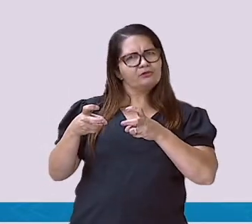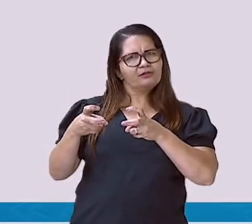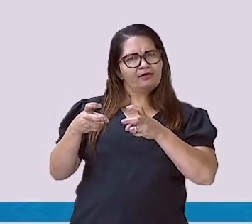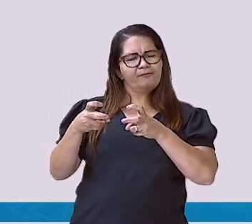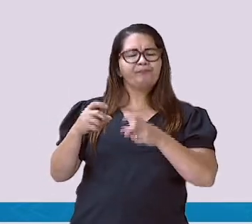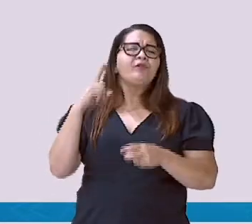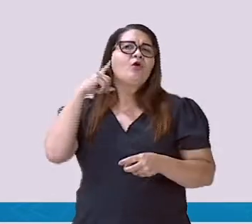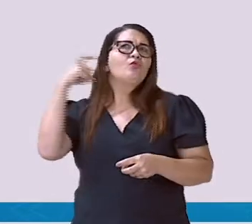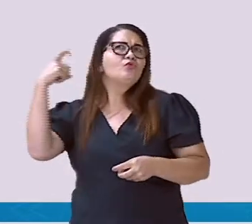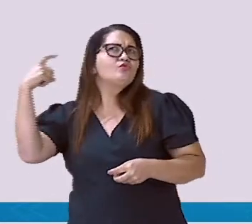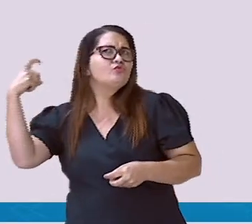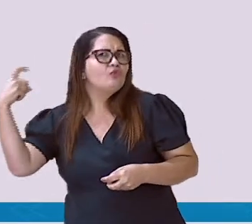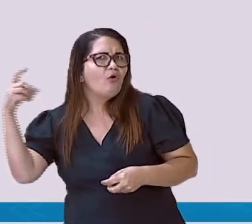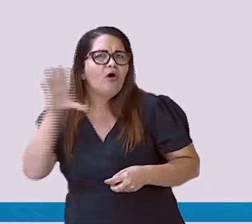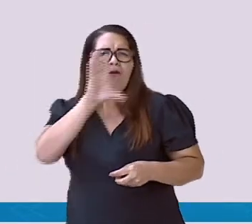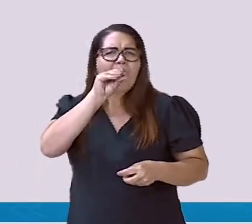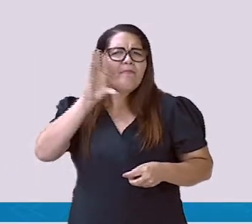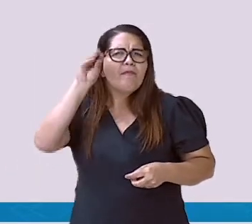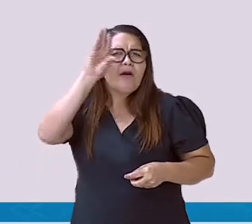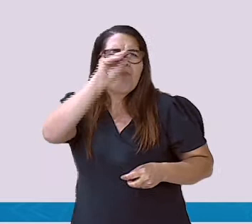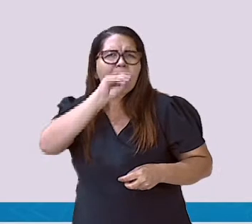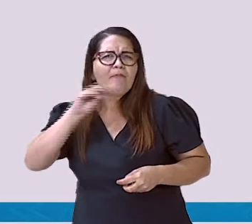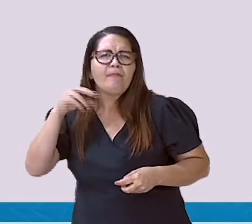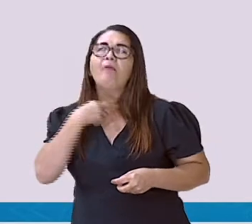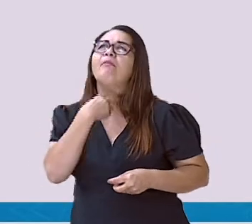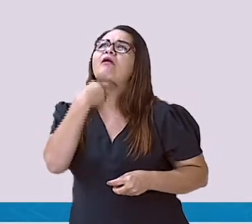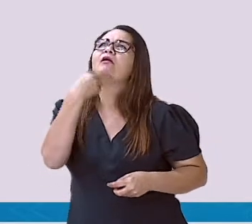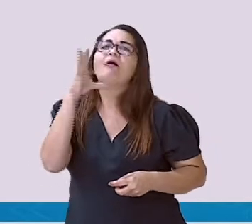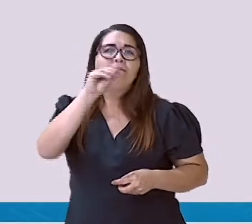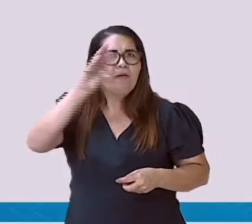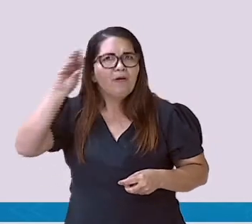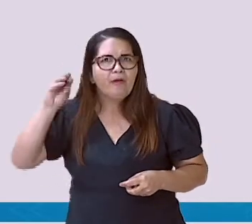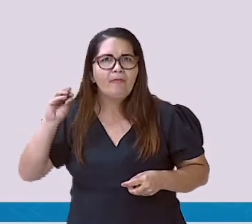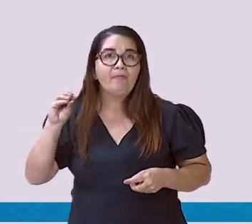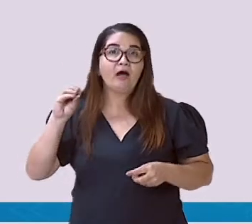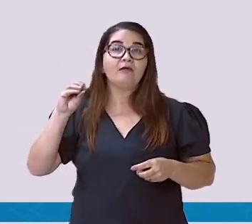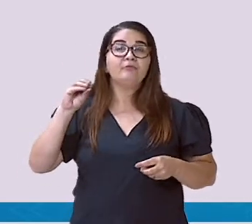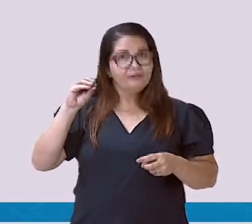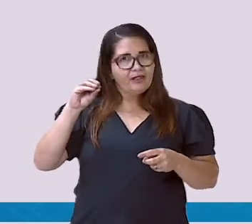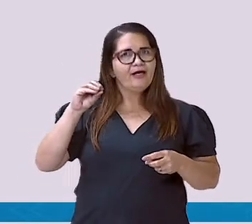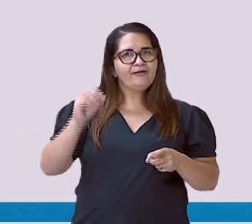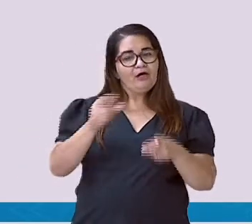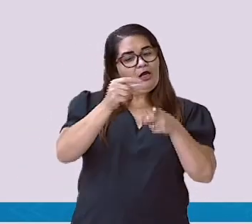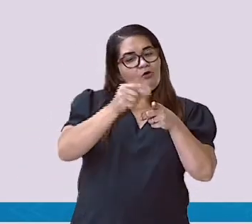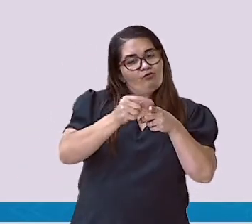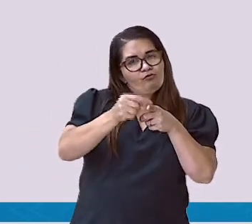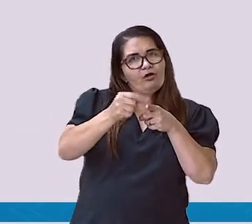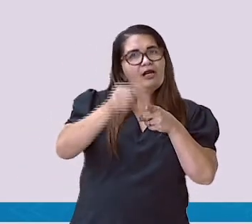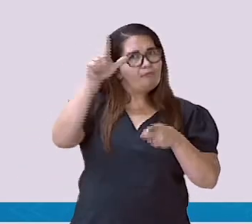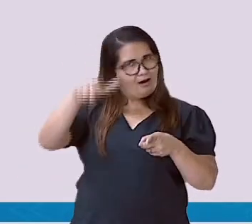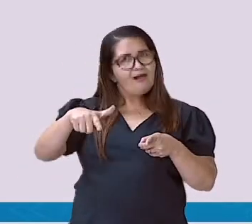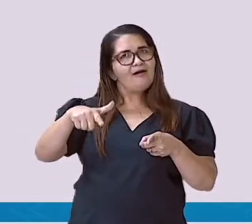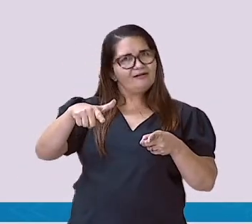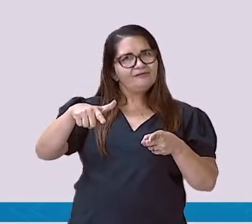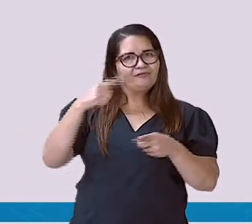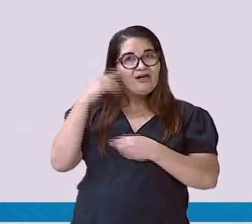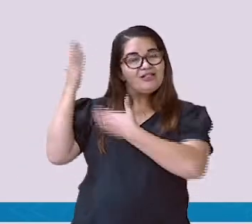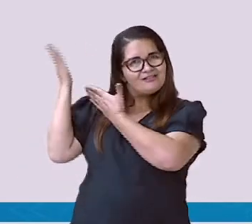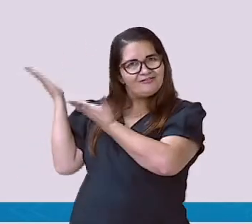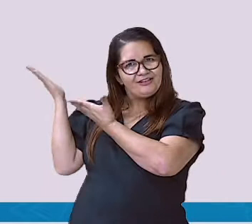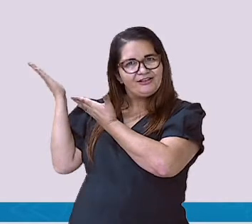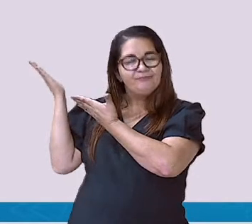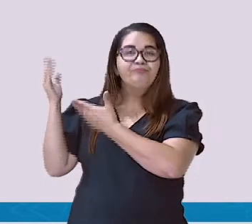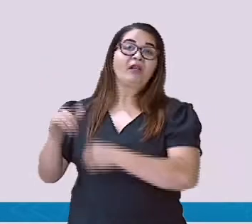o som que nós emitimos ao falar são chamados de fonemas. Aqui eu trouxe um